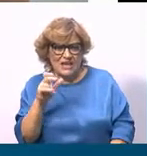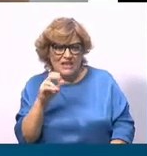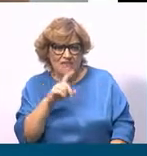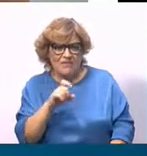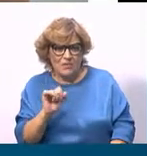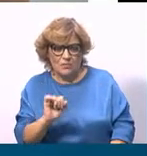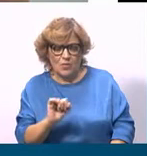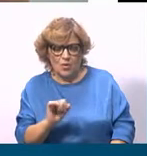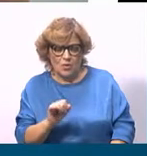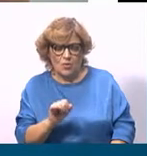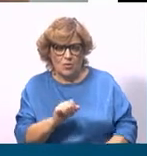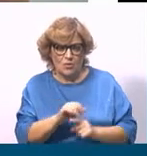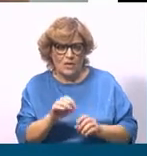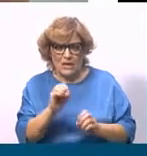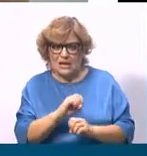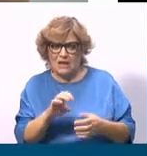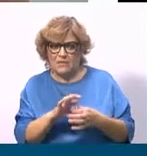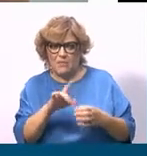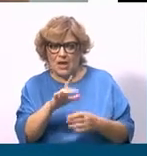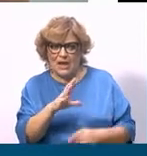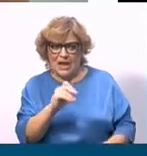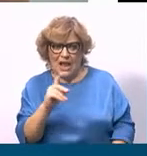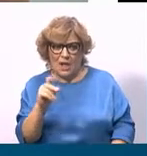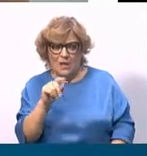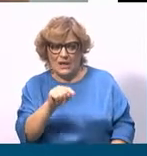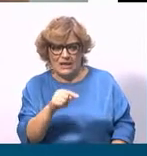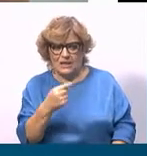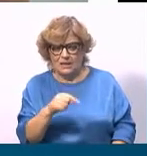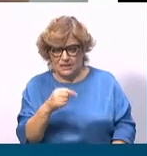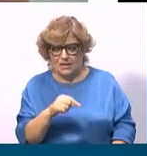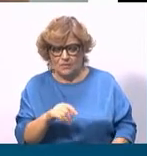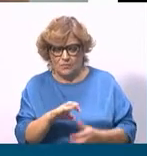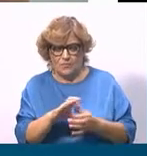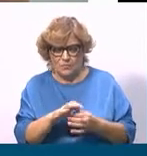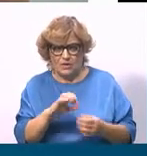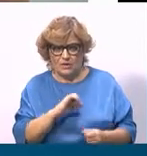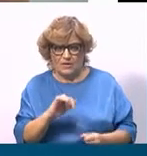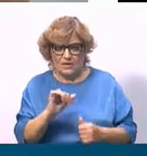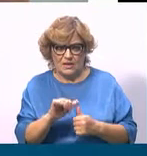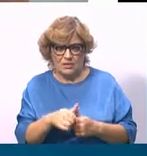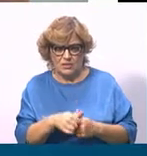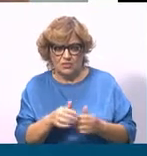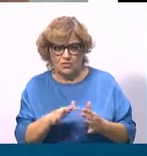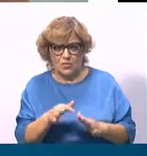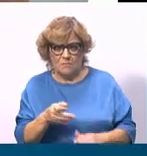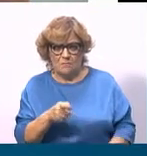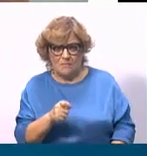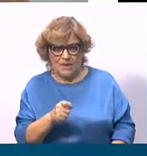vírus, portanto é contagioso, não tem nada a ver com um calo. Aqui, de facto, também tem a ver com uma alteração da estrutura do